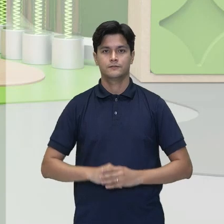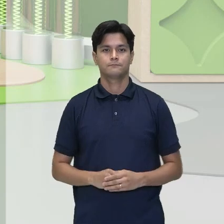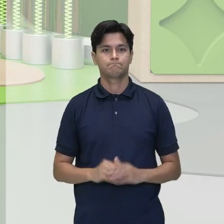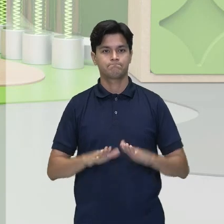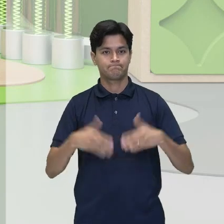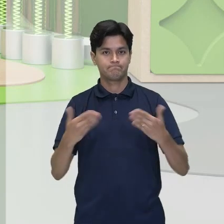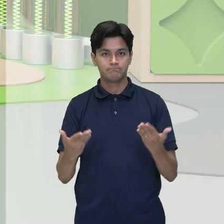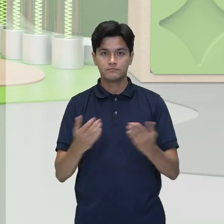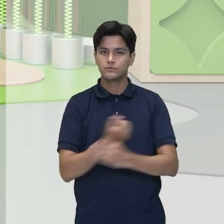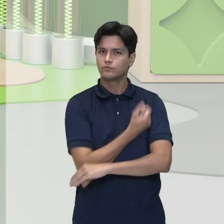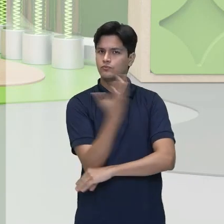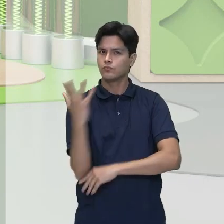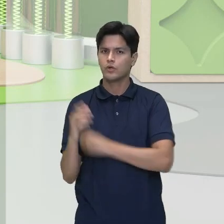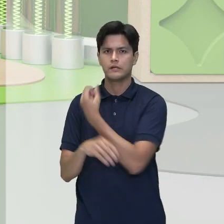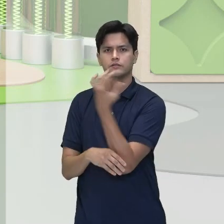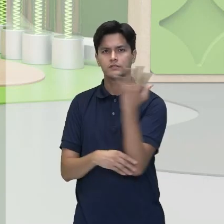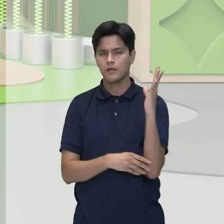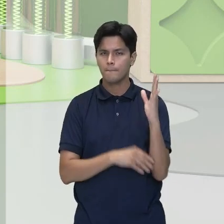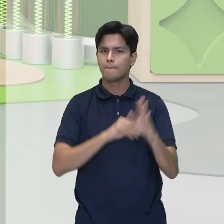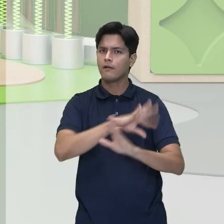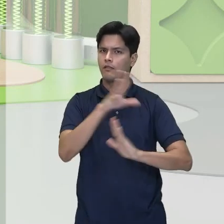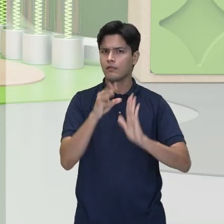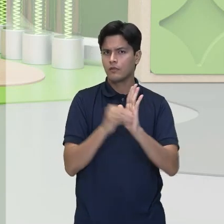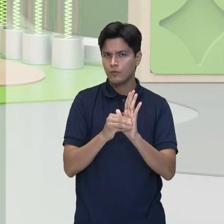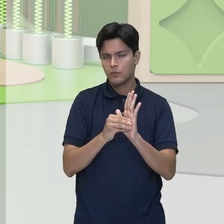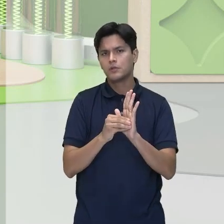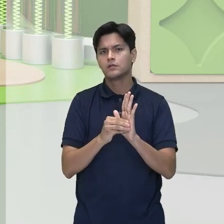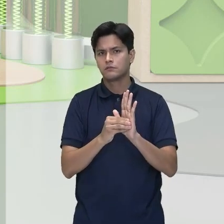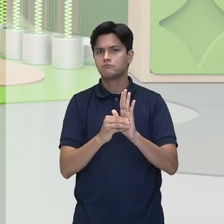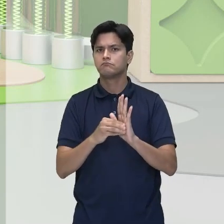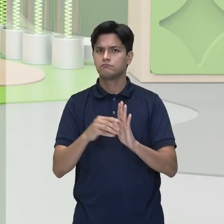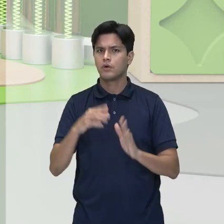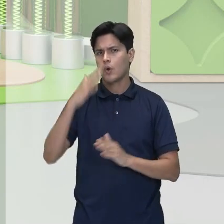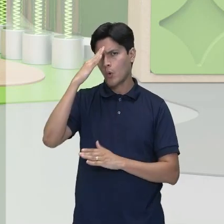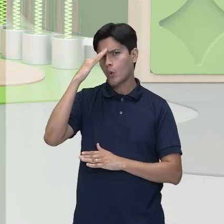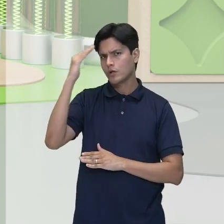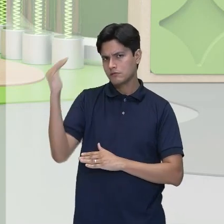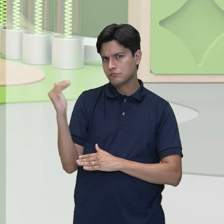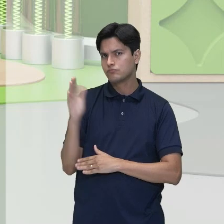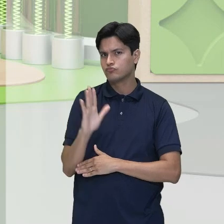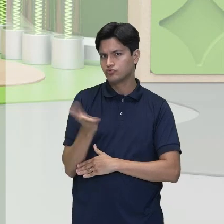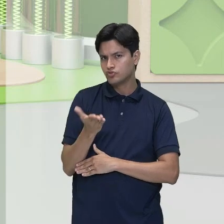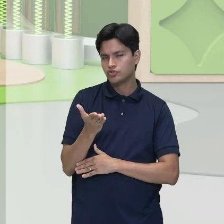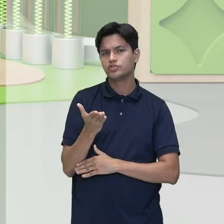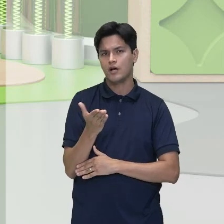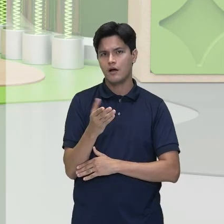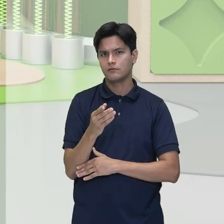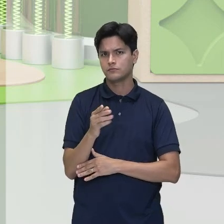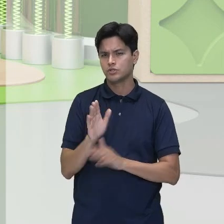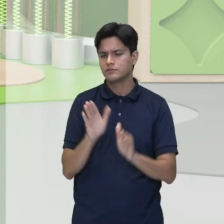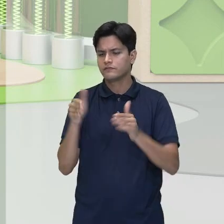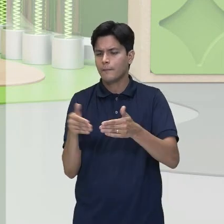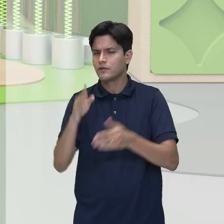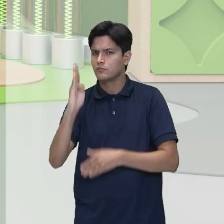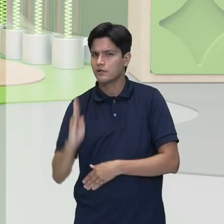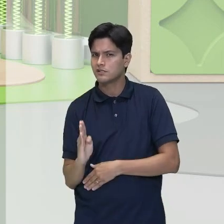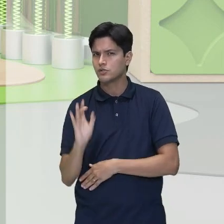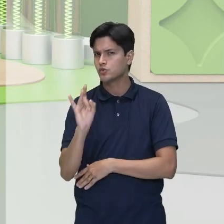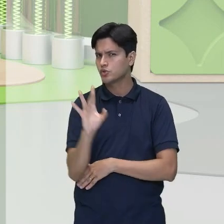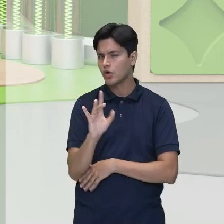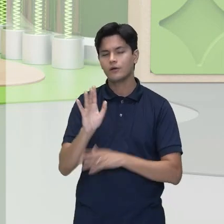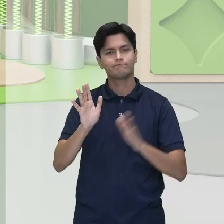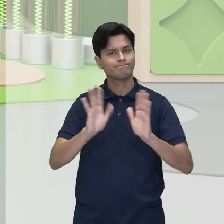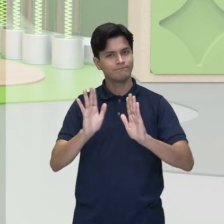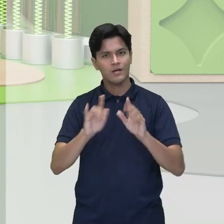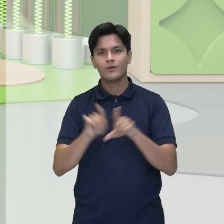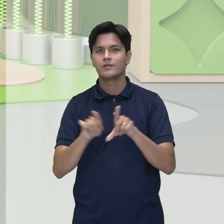floresta amazônica já é bastante conhecida, não só no Brasil, como mundialmente, tá? E por que ela é